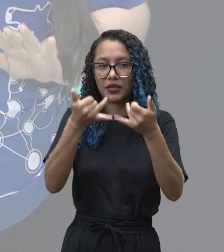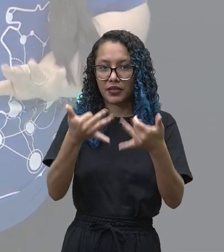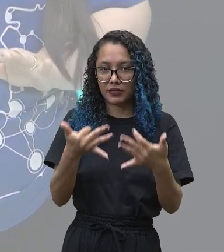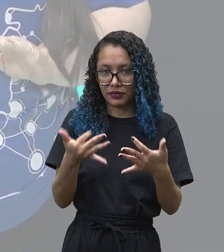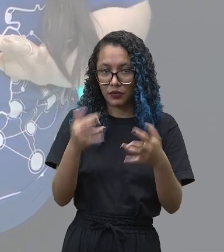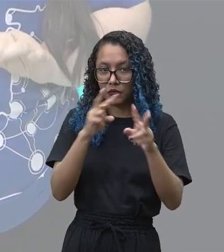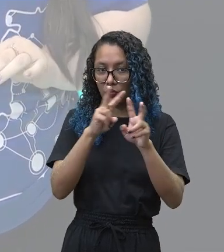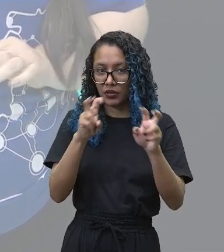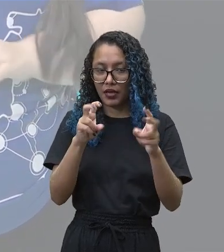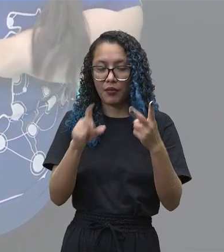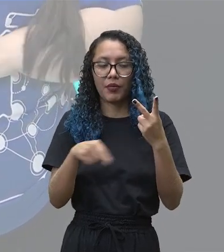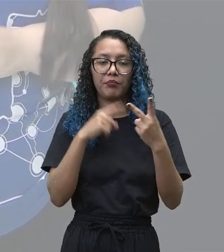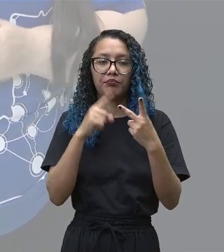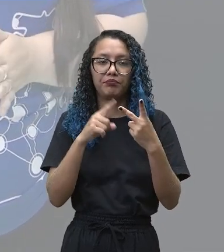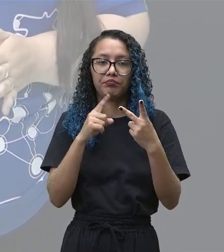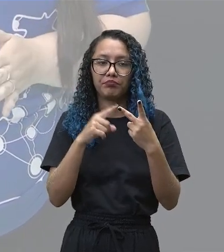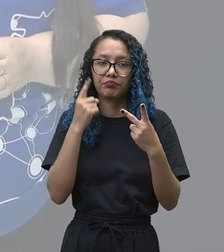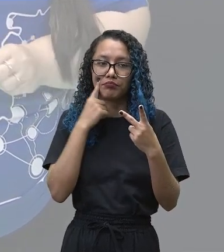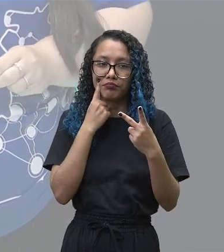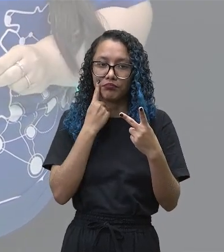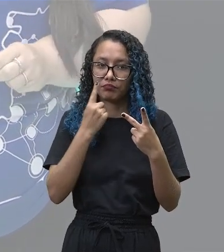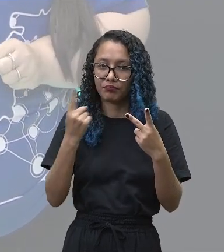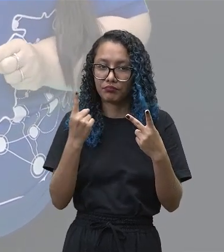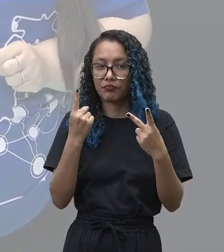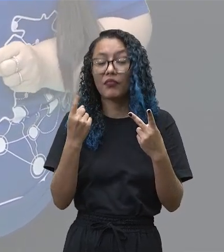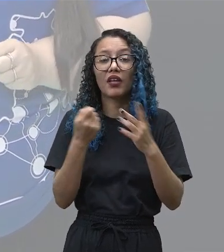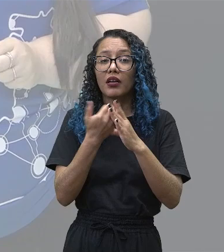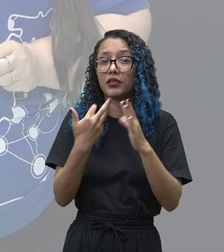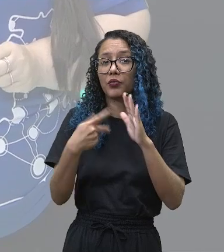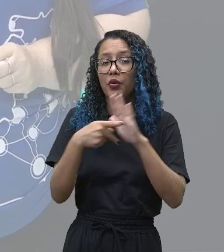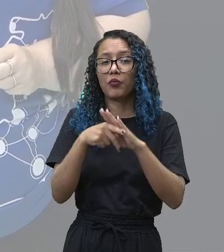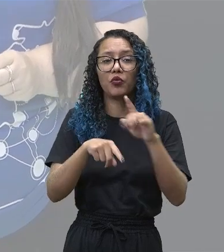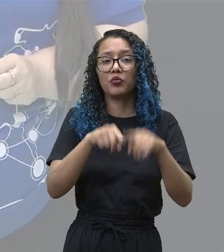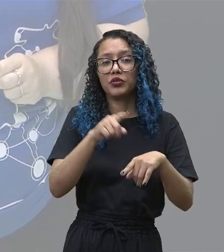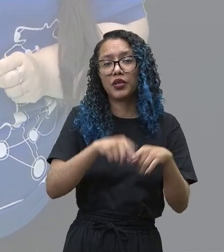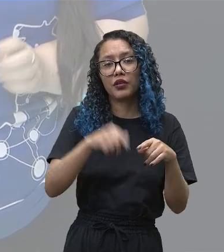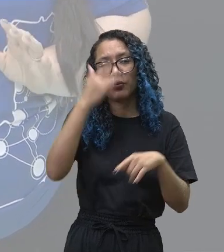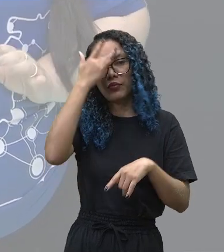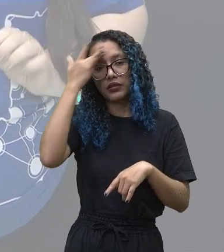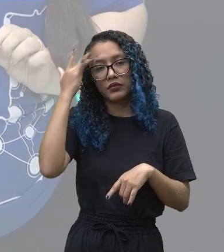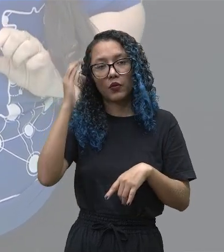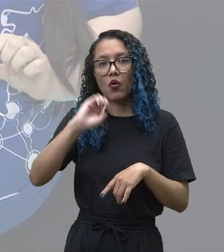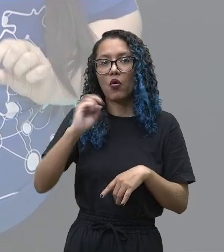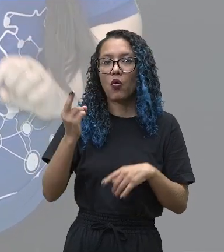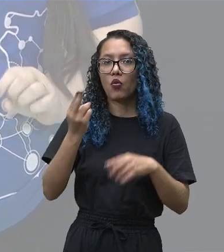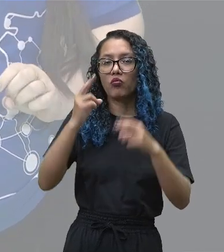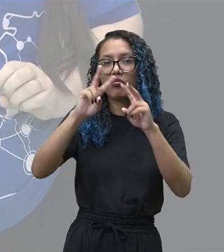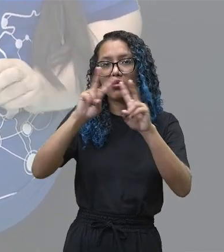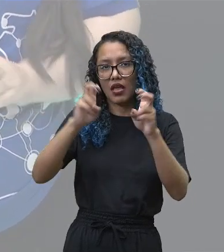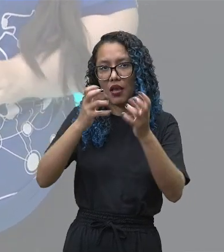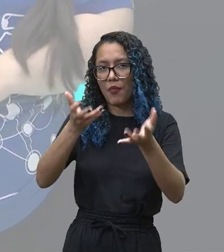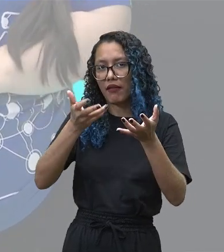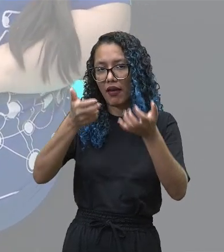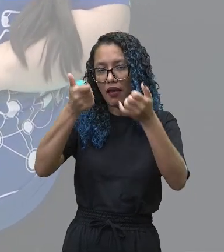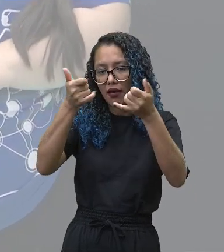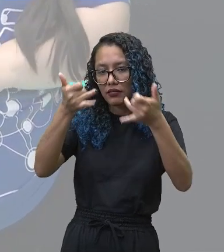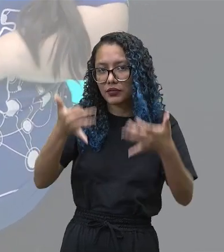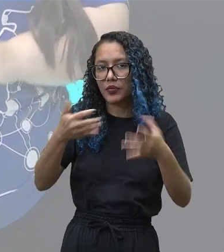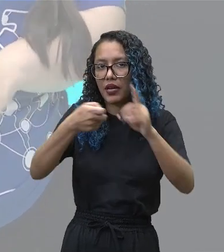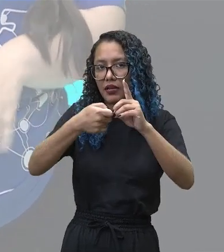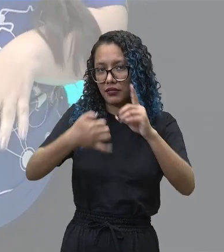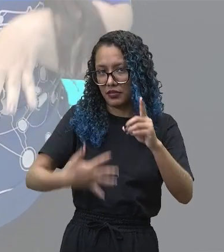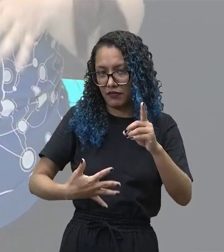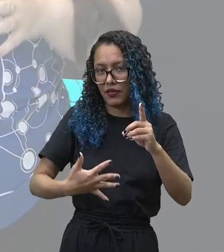A caracterização do objeto, a persona ou o tema a descrever. Então, a gente